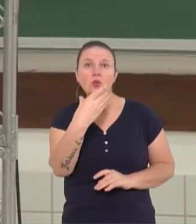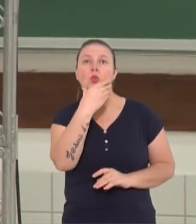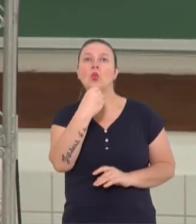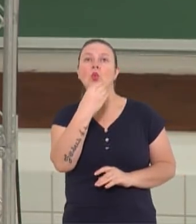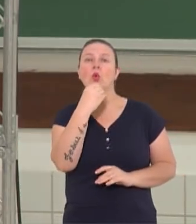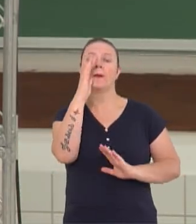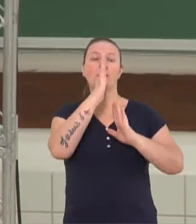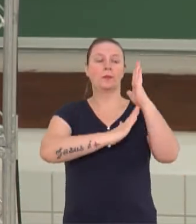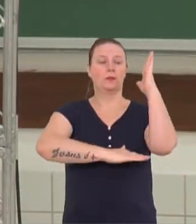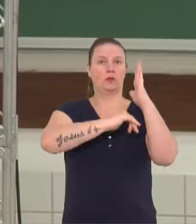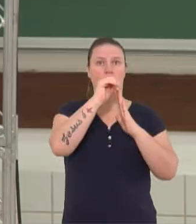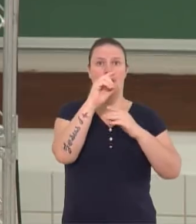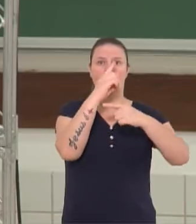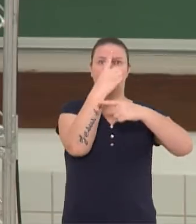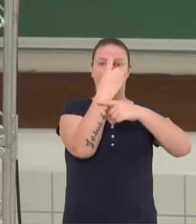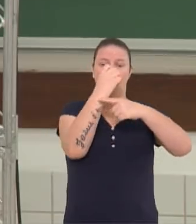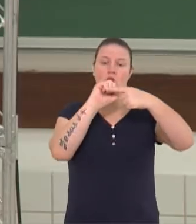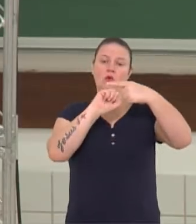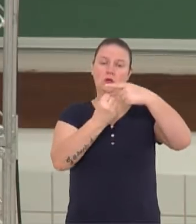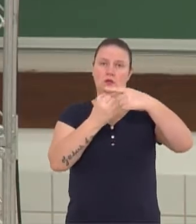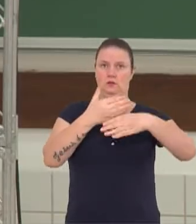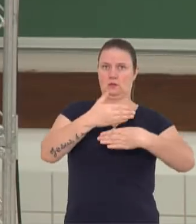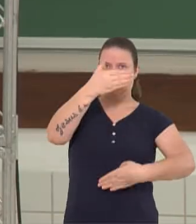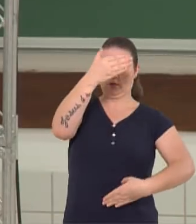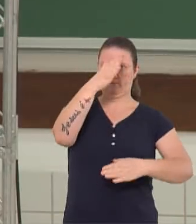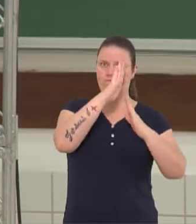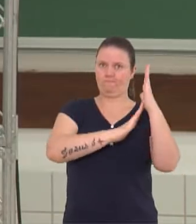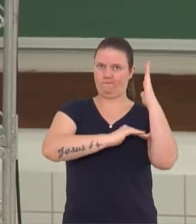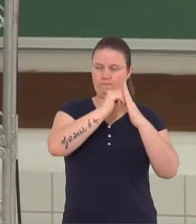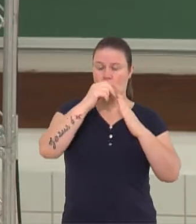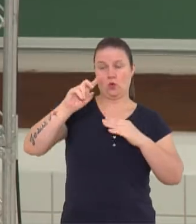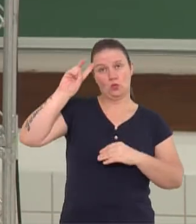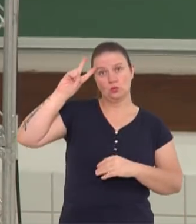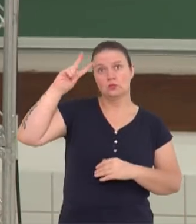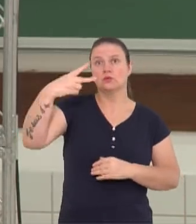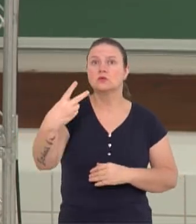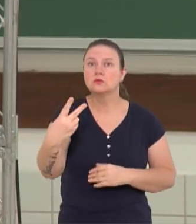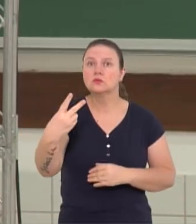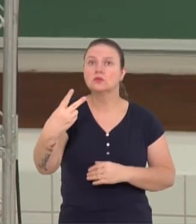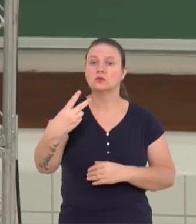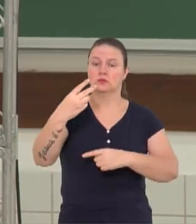Arnaldo pintou 1/8 da parede. No segundo dia,